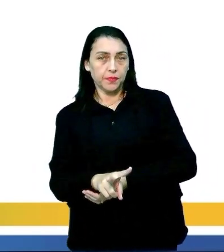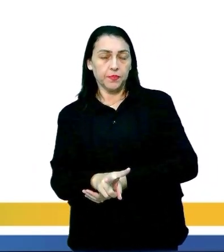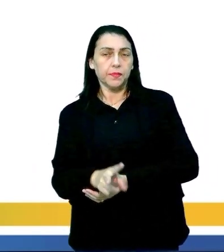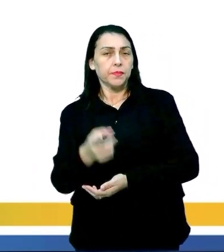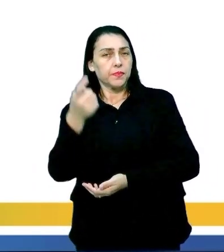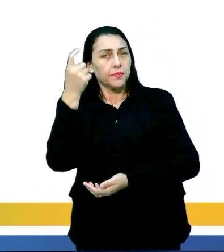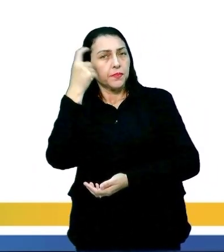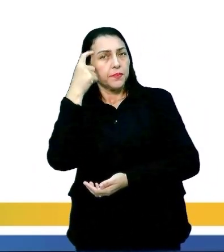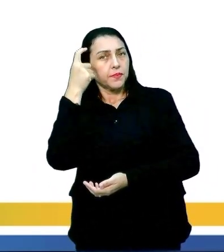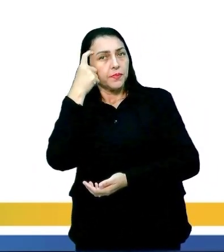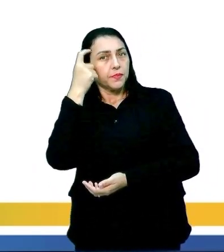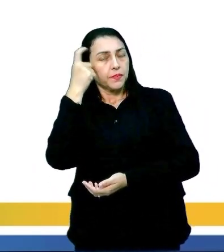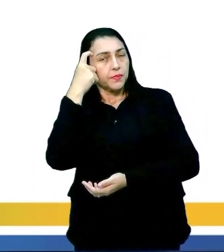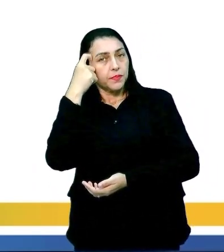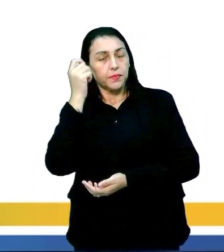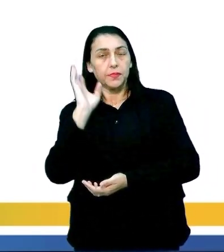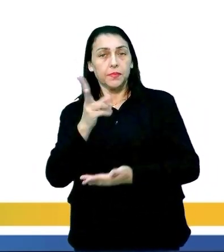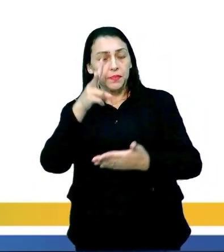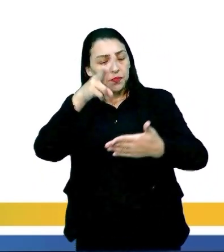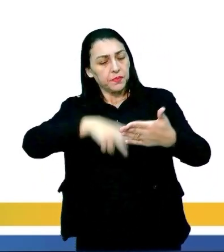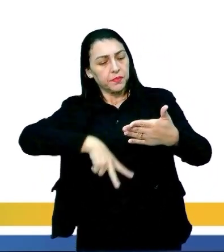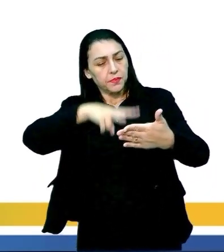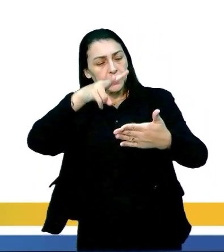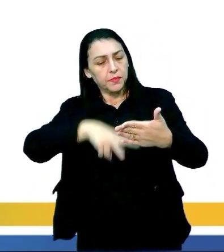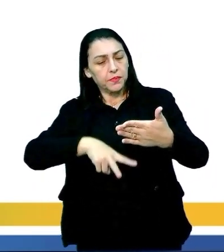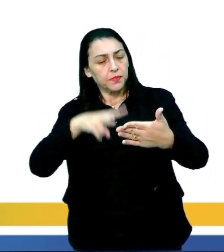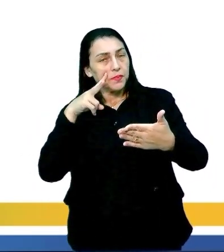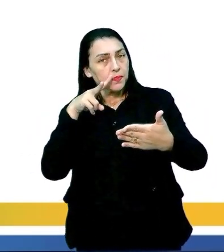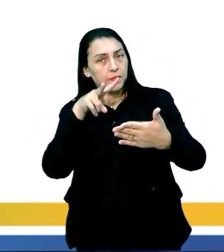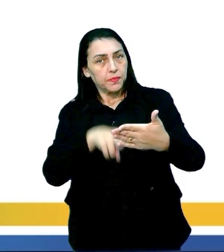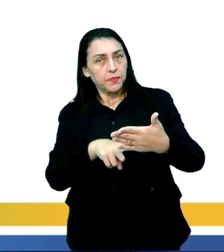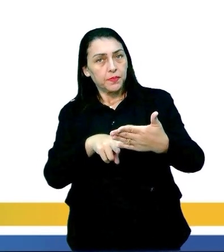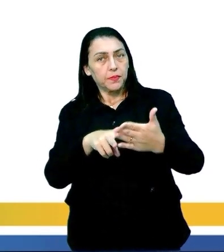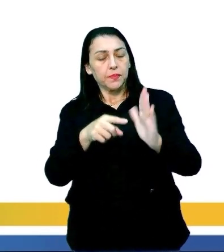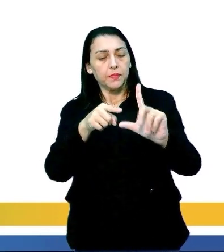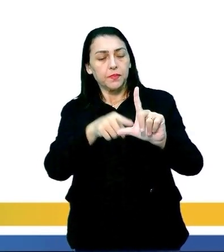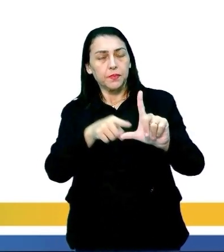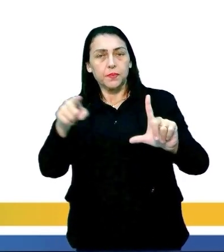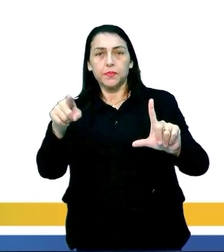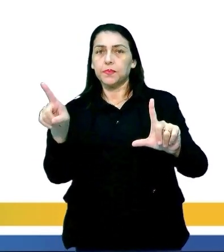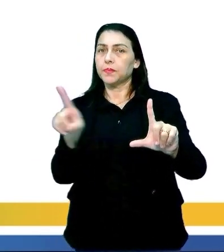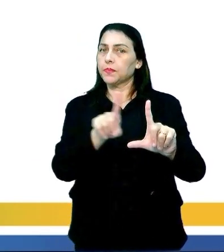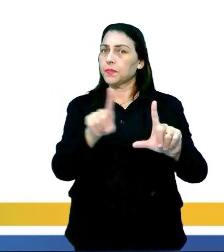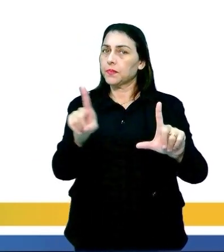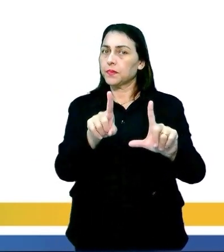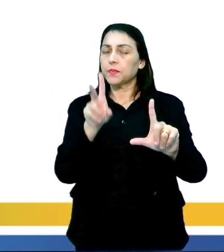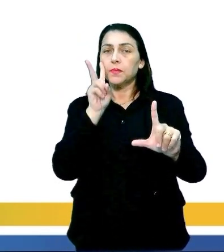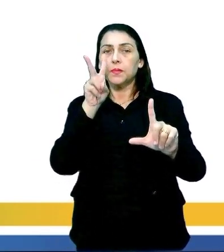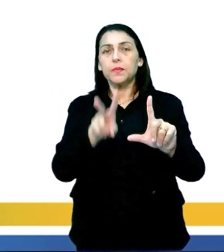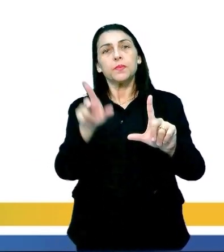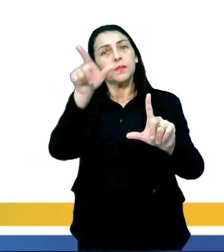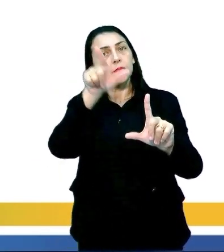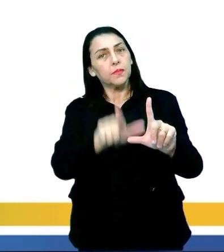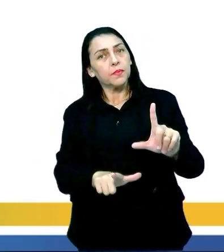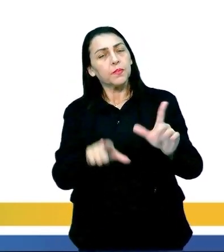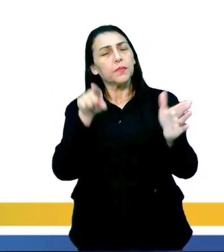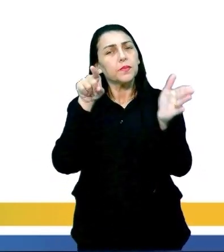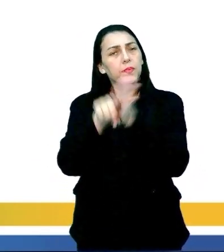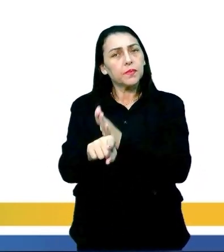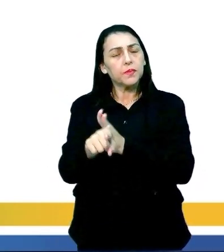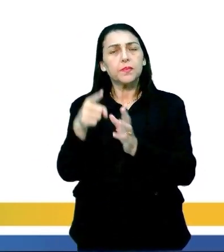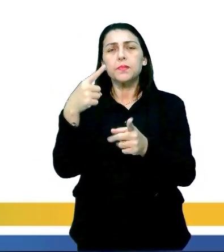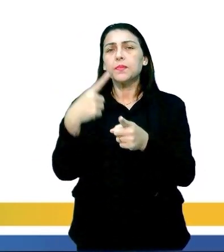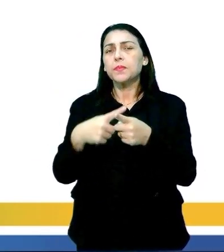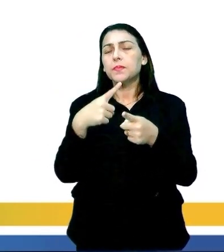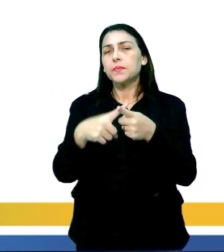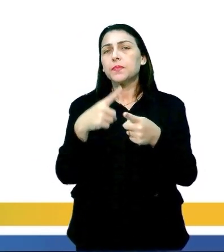gente pensa logo, eu já li uma vez, vou olhar para o gráfico. Não! Dá uma olhadinha de novo na questão, porque a